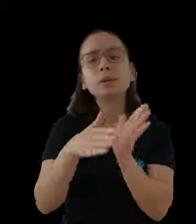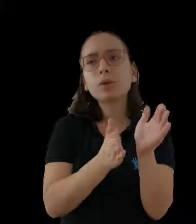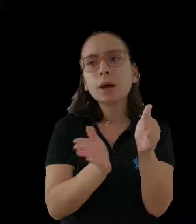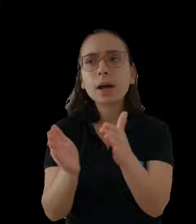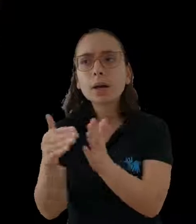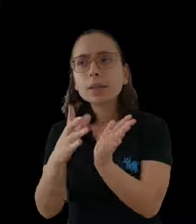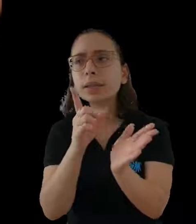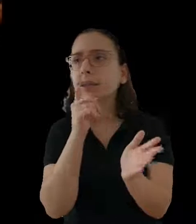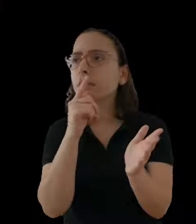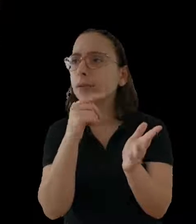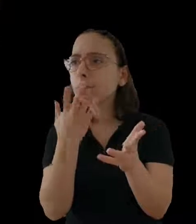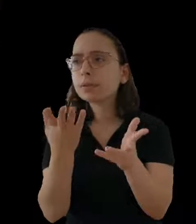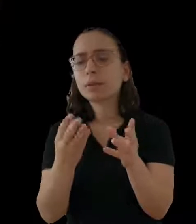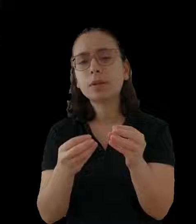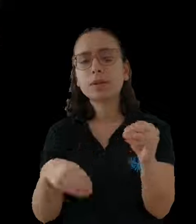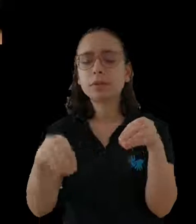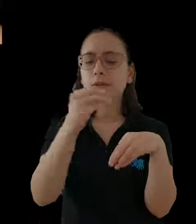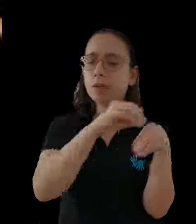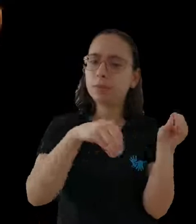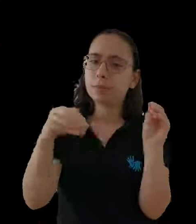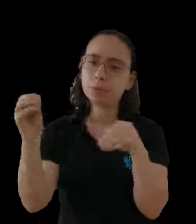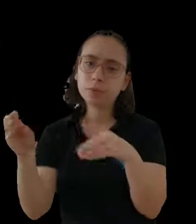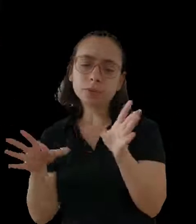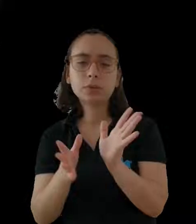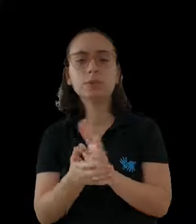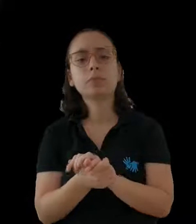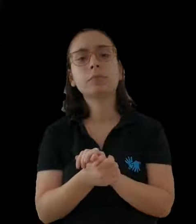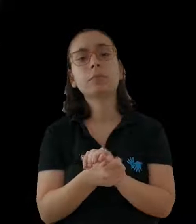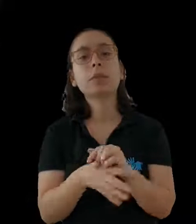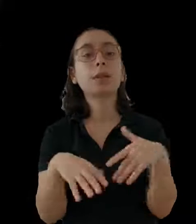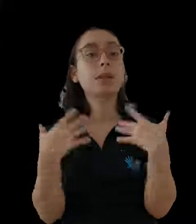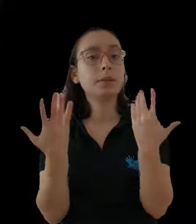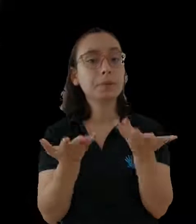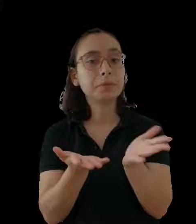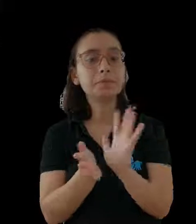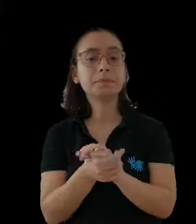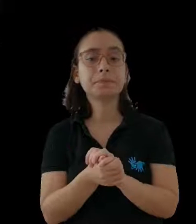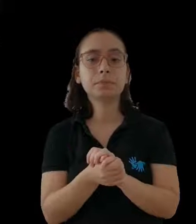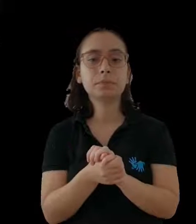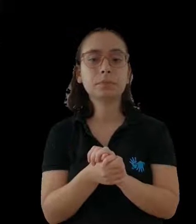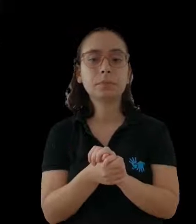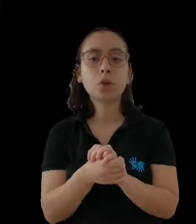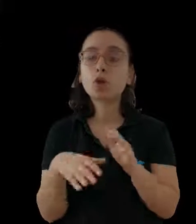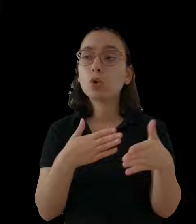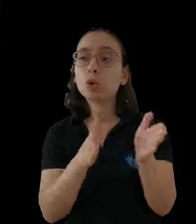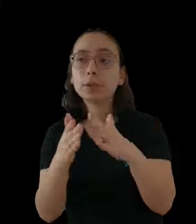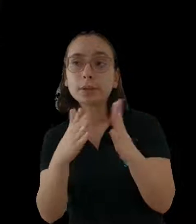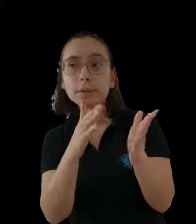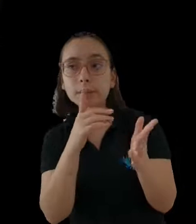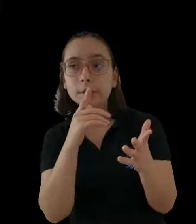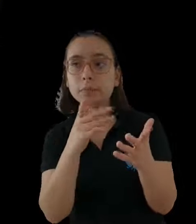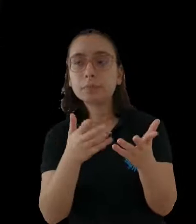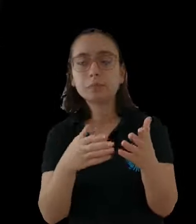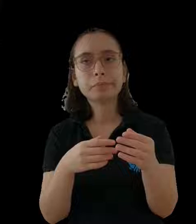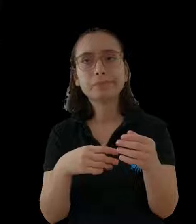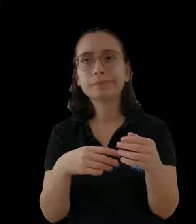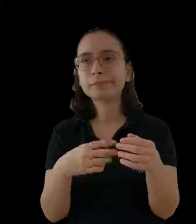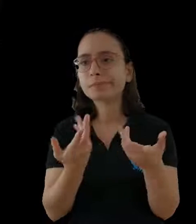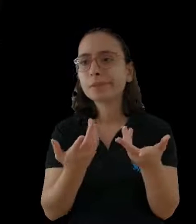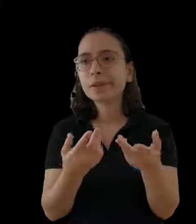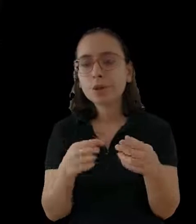o rio lá, tal, tem a manipulação do rio. E aí o rio